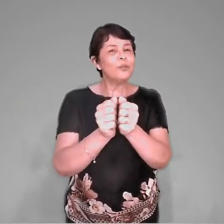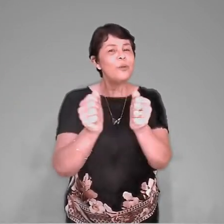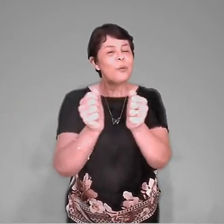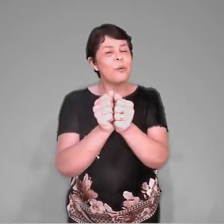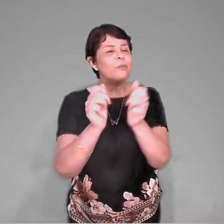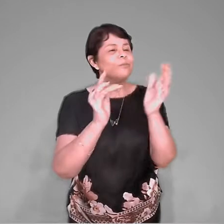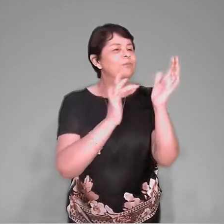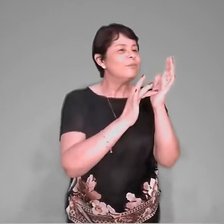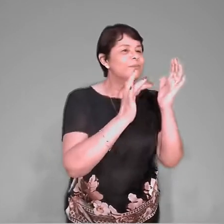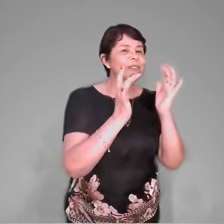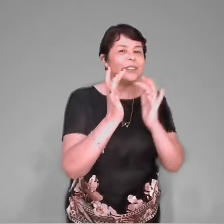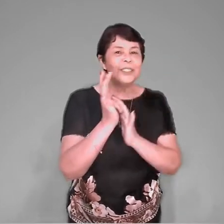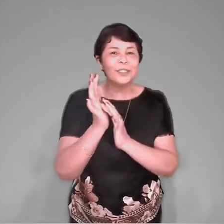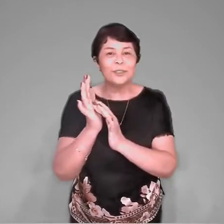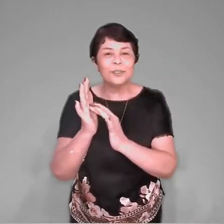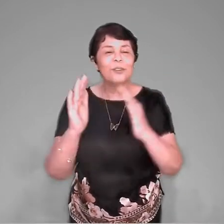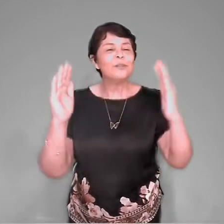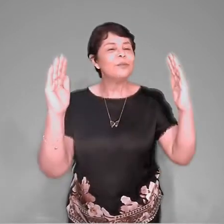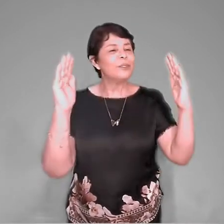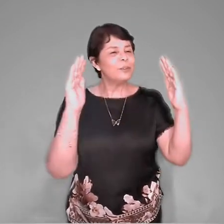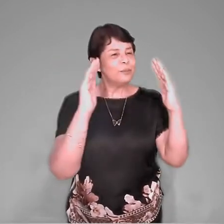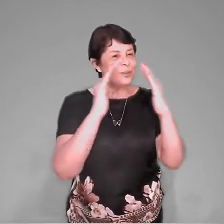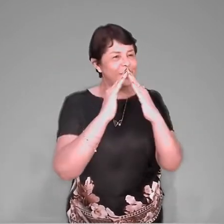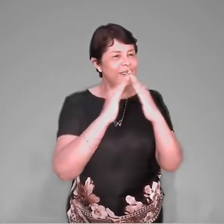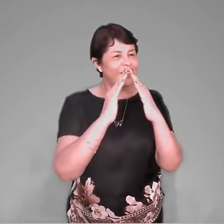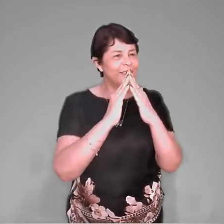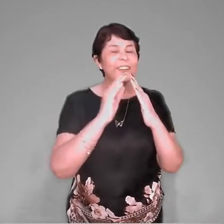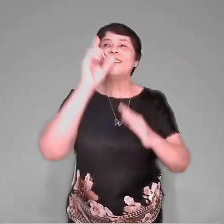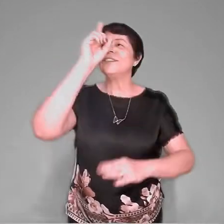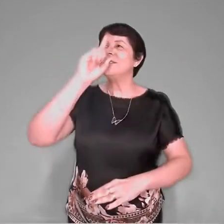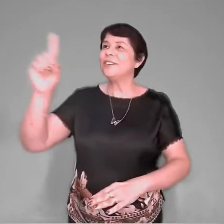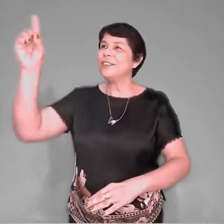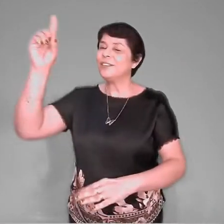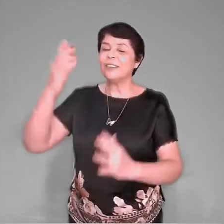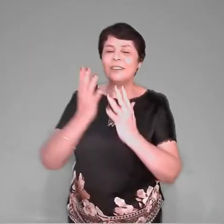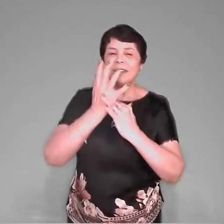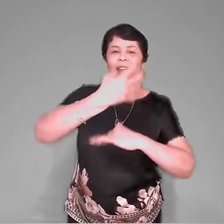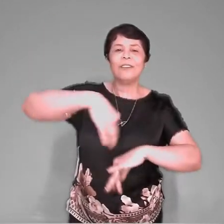para a habitação de Deus no Espírito.